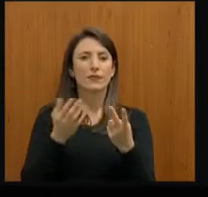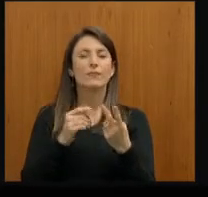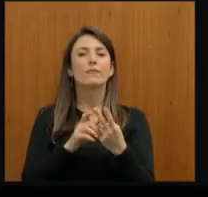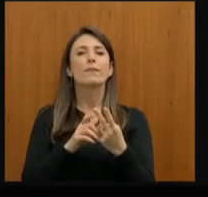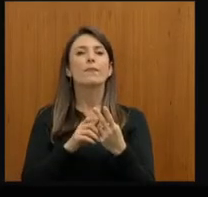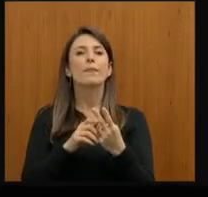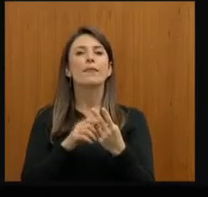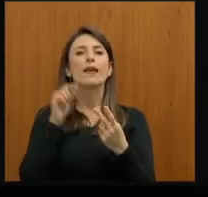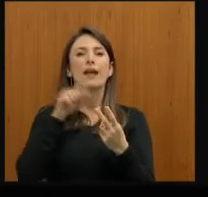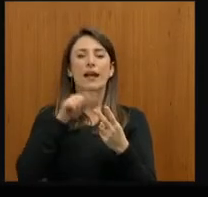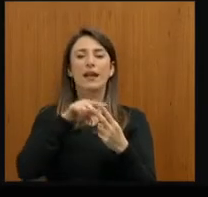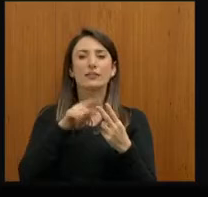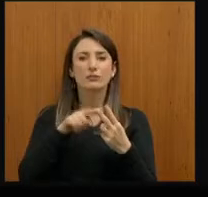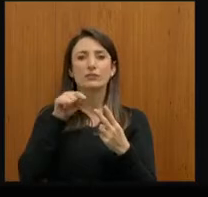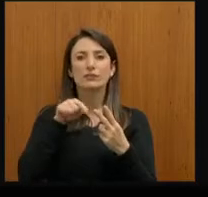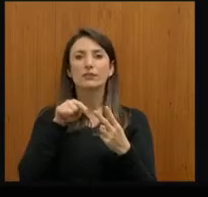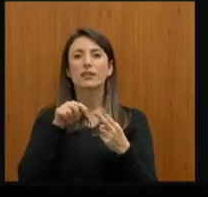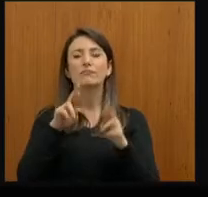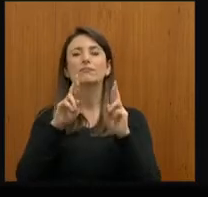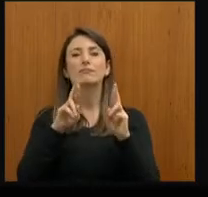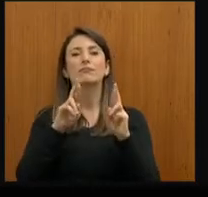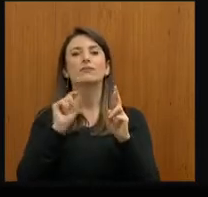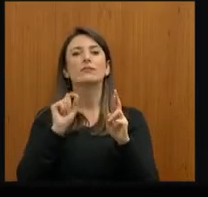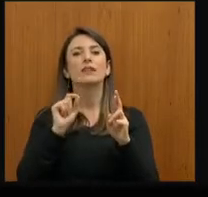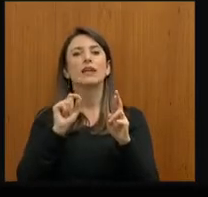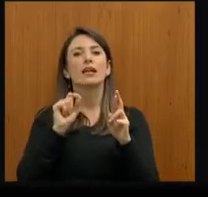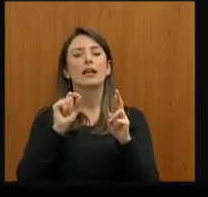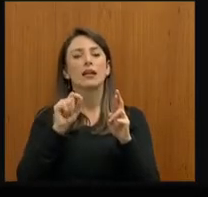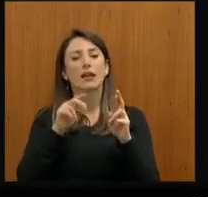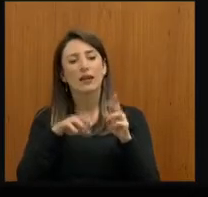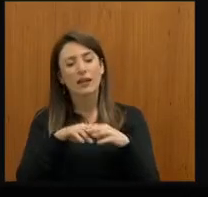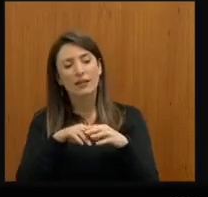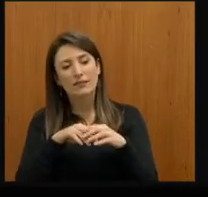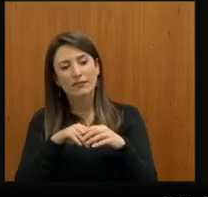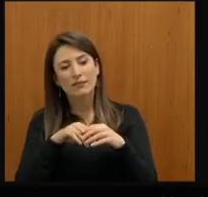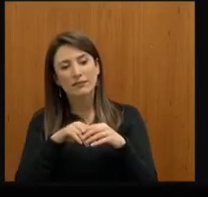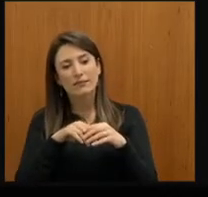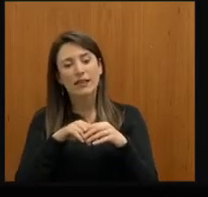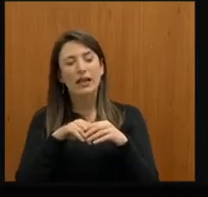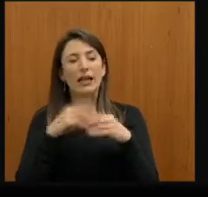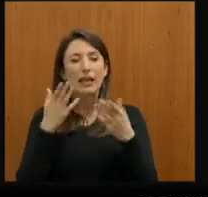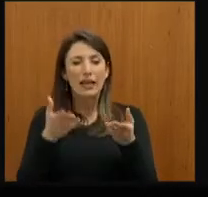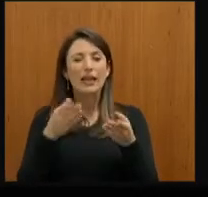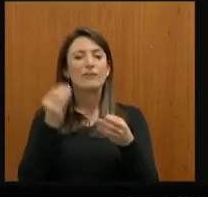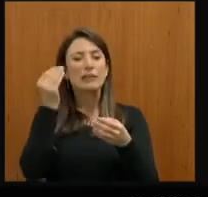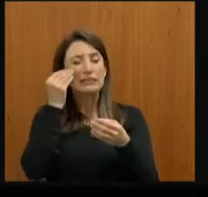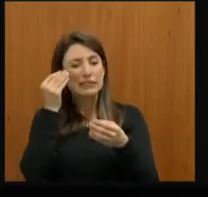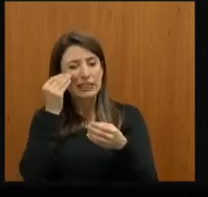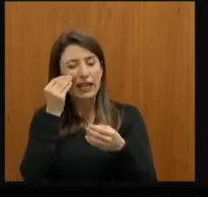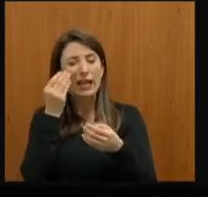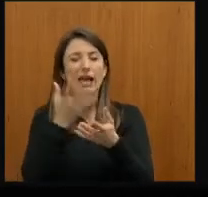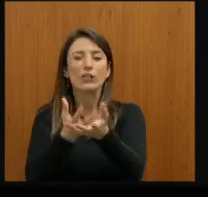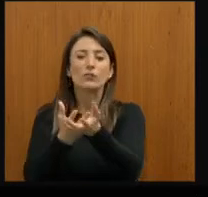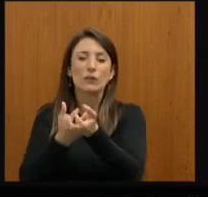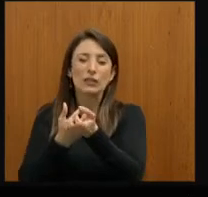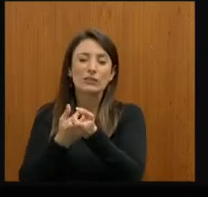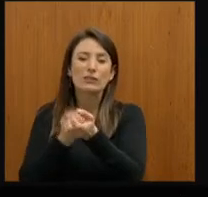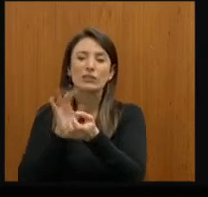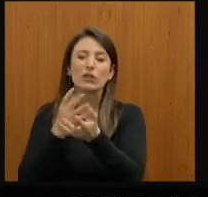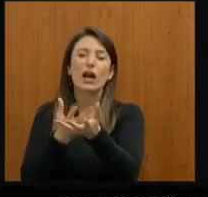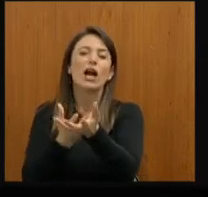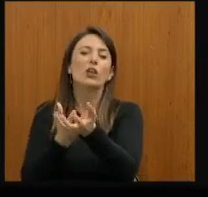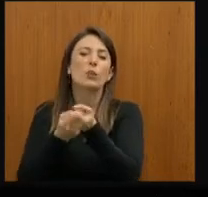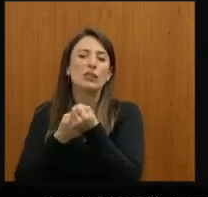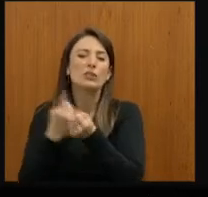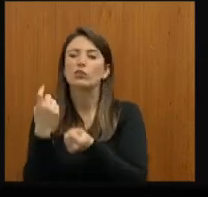que ficariam aí com prejuízo da atuação de ponta né da atuação de igual e toma conta